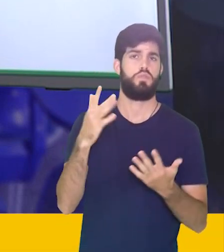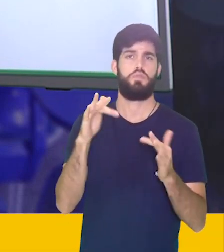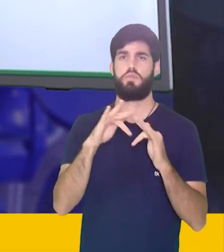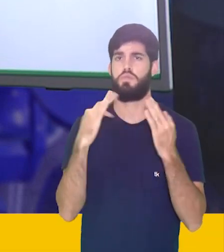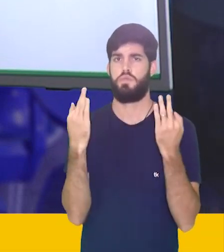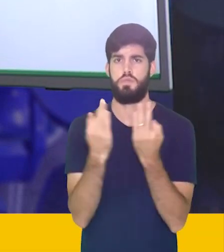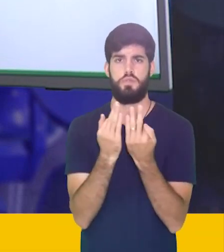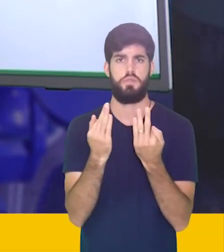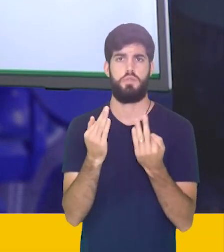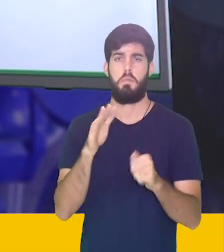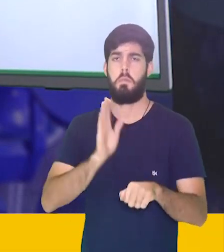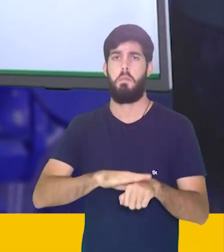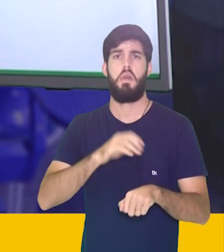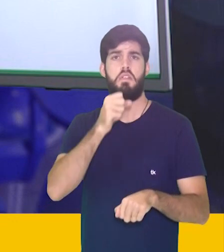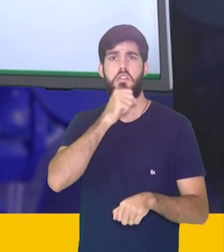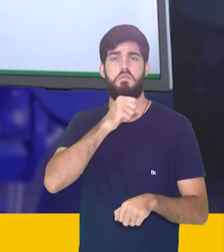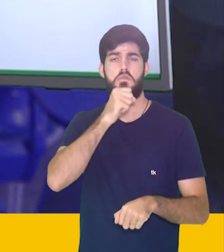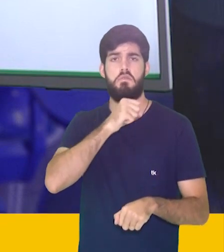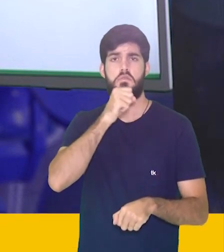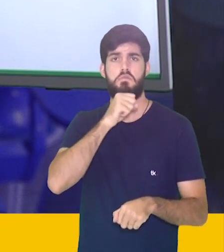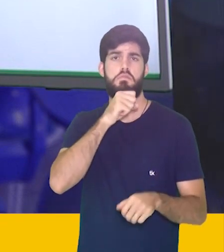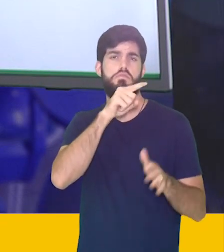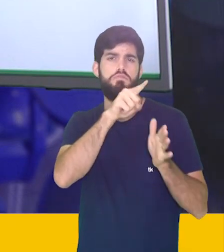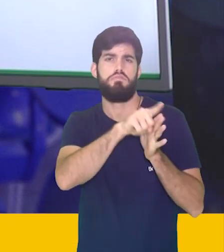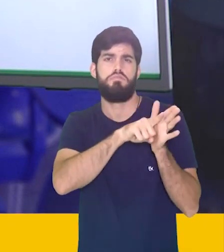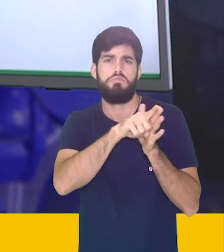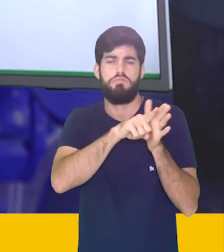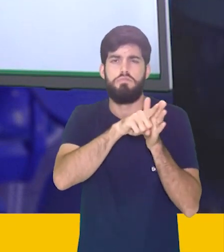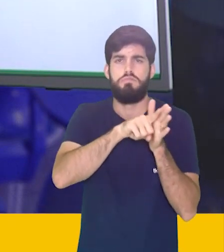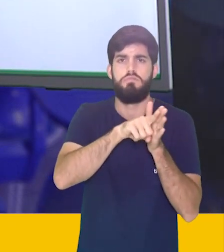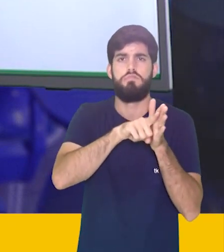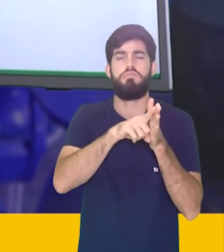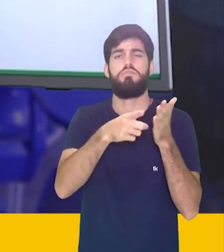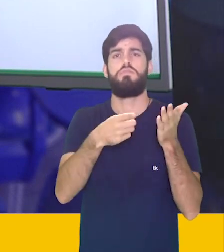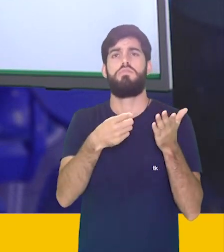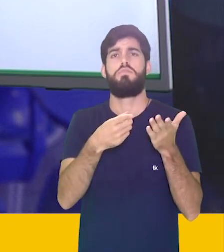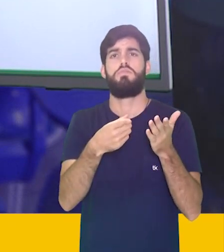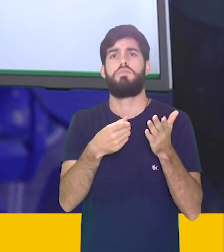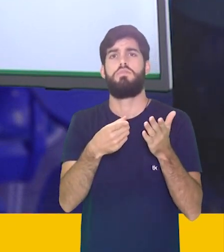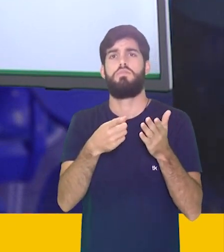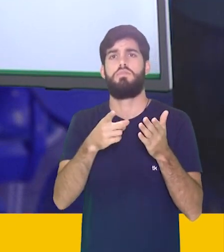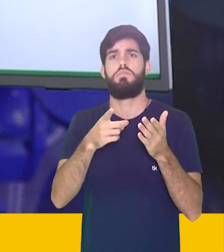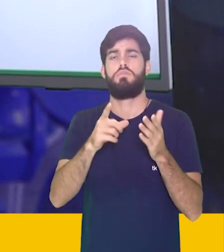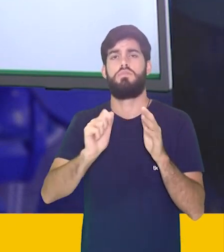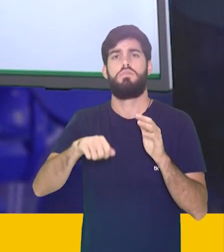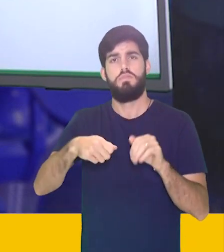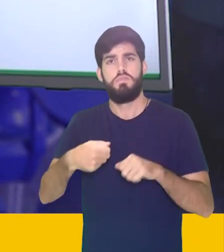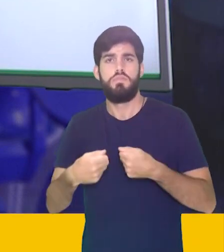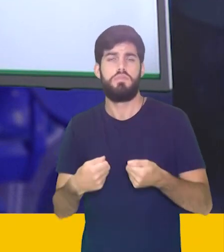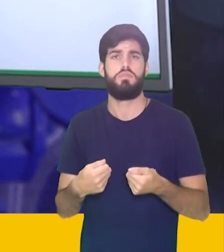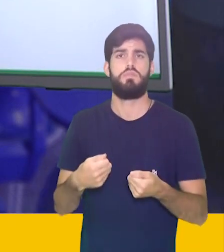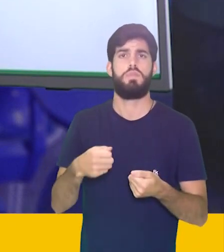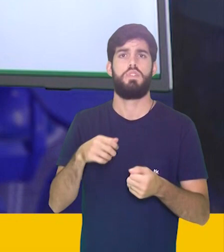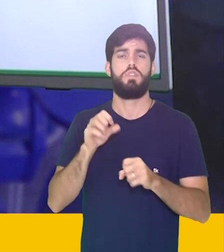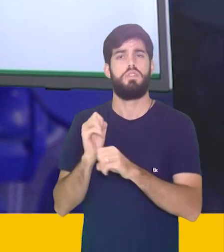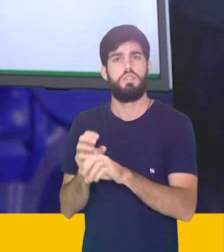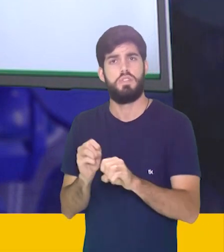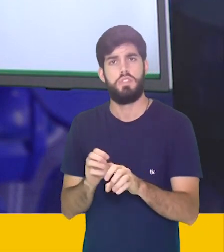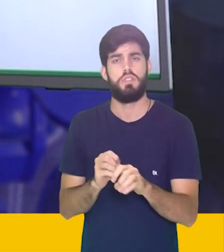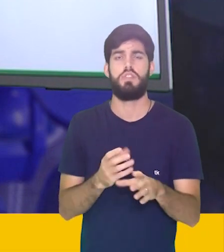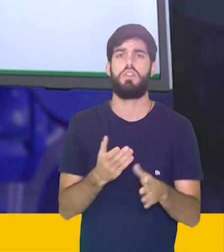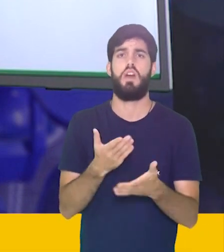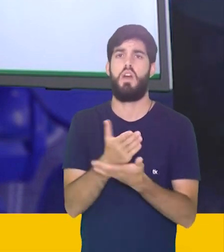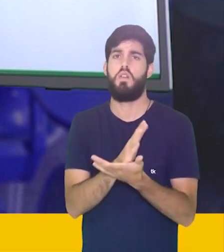seus parentes mais velhos e pesquisar, buscar sinais desses ensinamentos ou